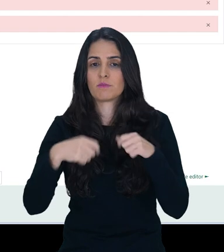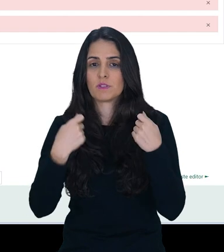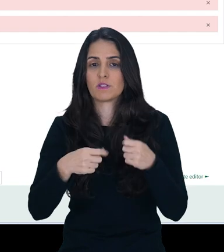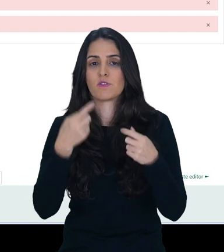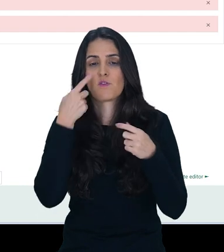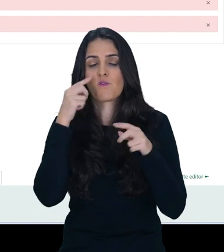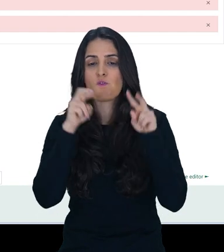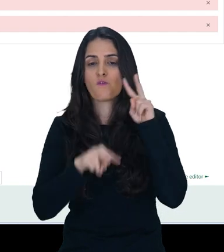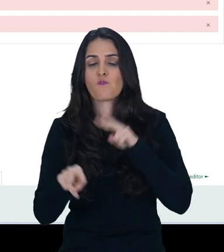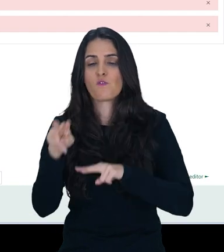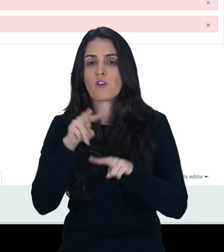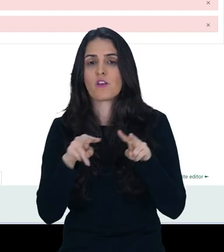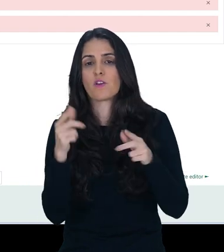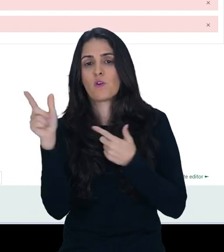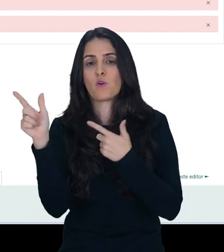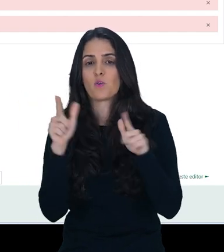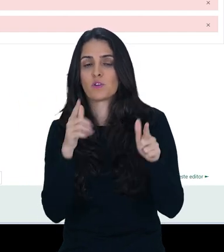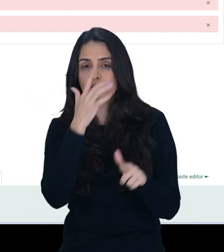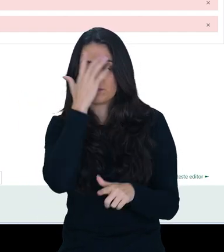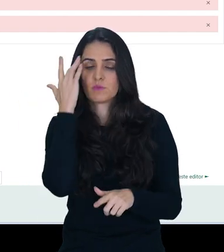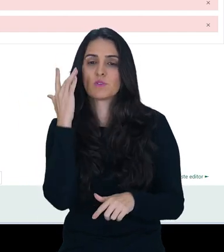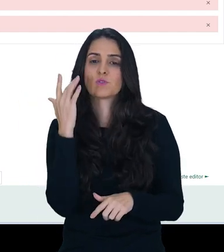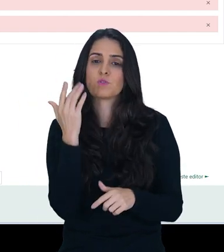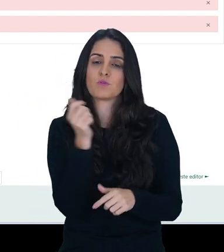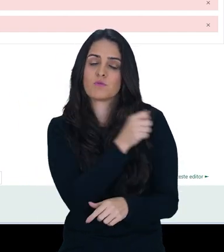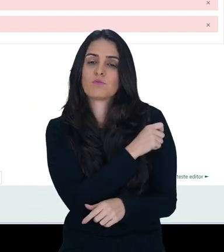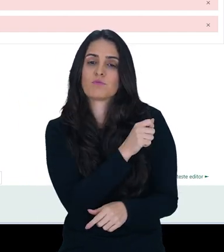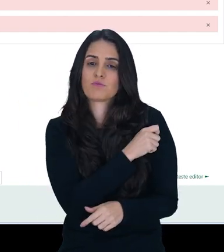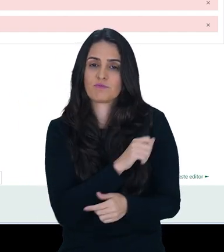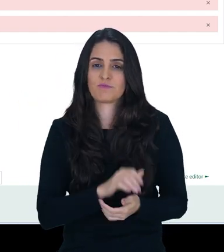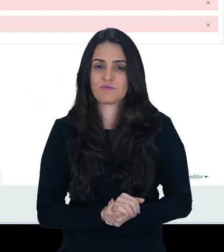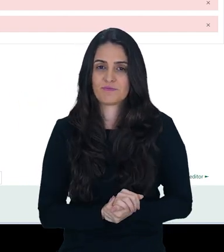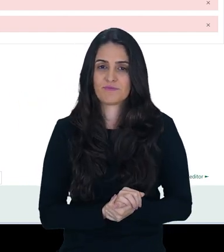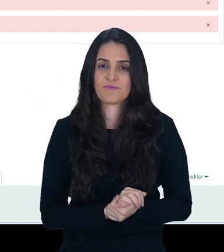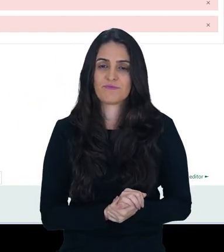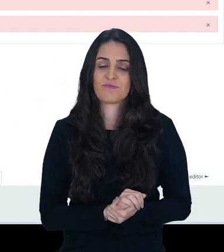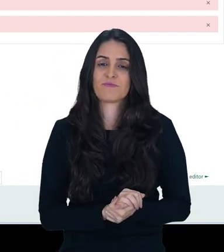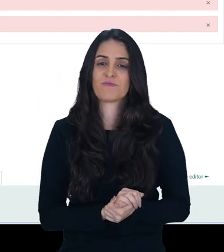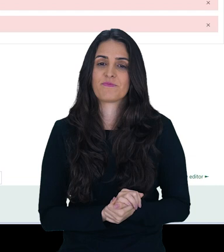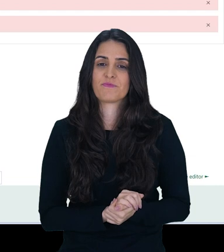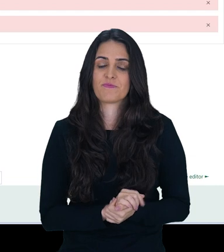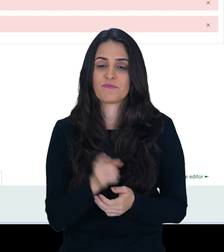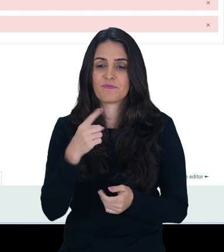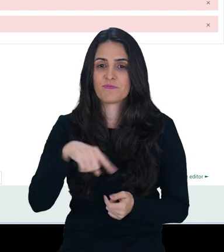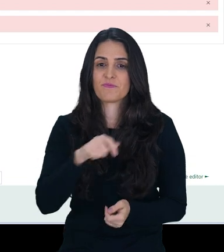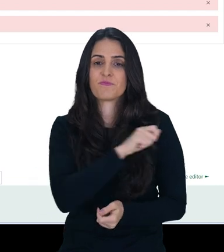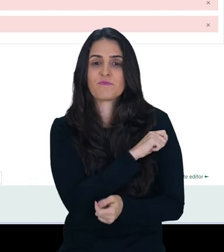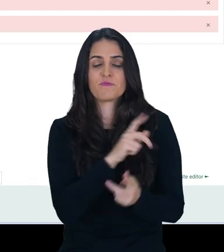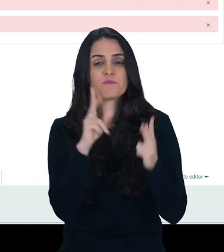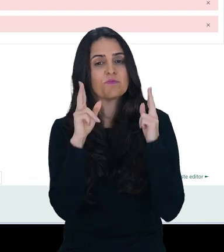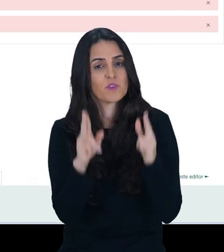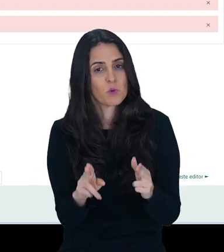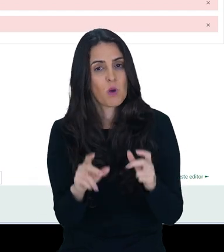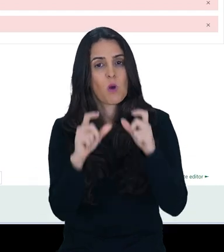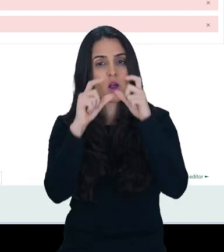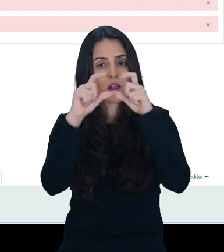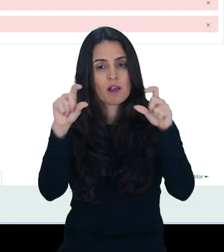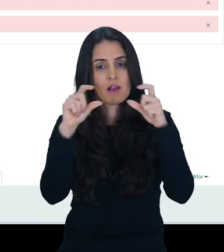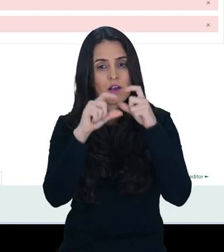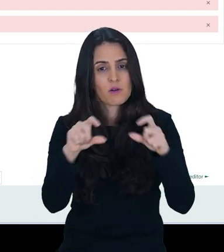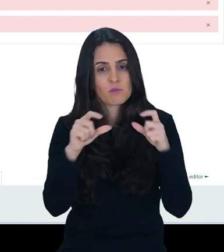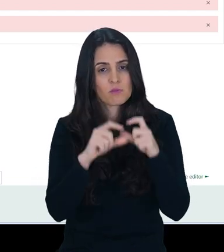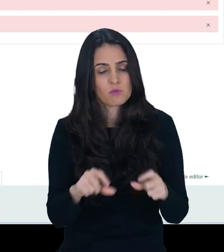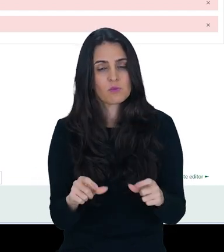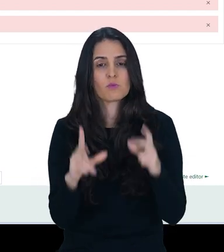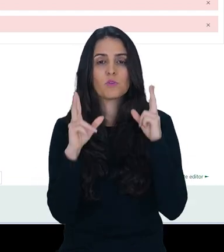para poder ver os itens dos outros participantes como estudante veja que para o estudante também são esses campos aqui que aparecem